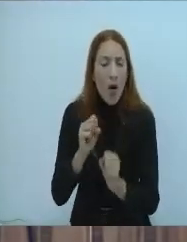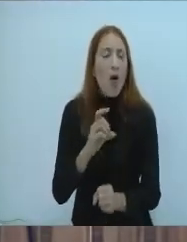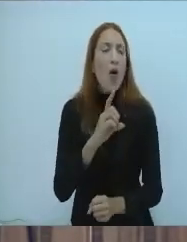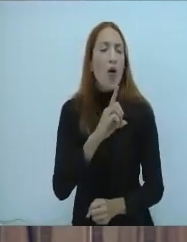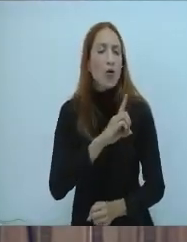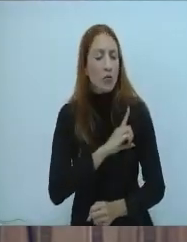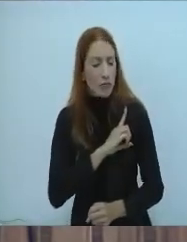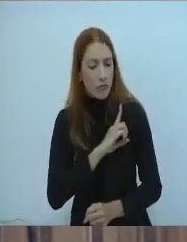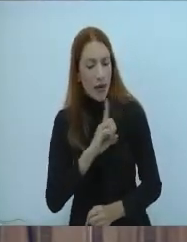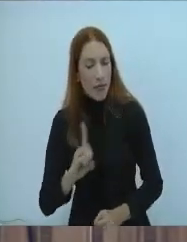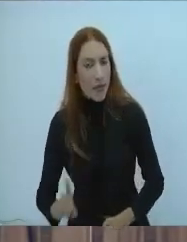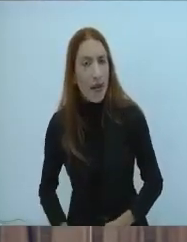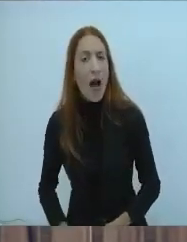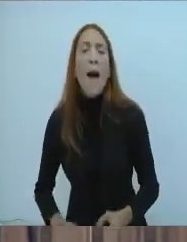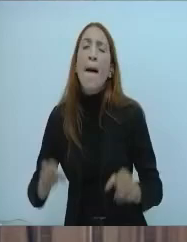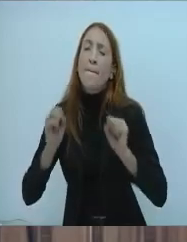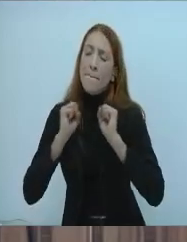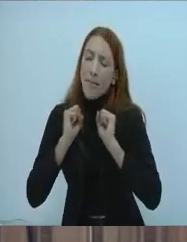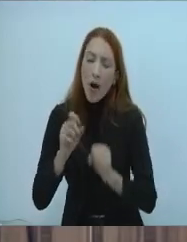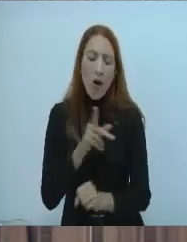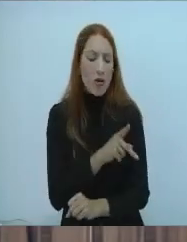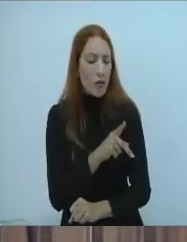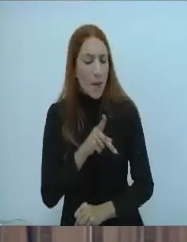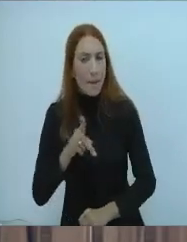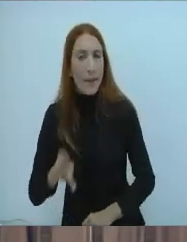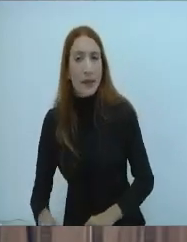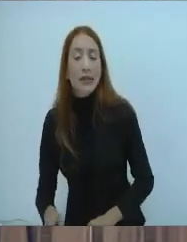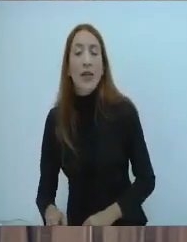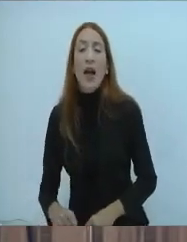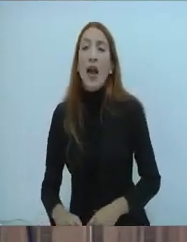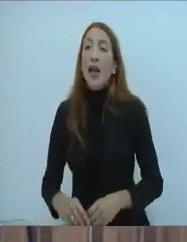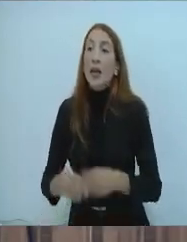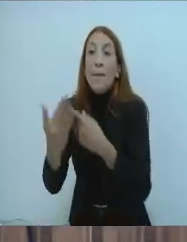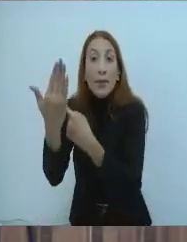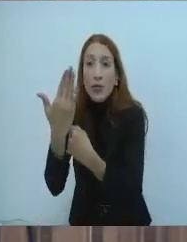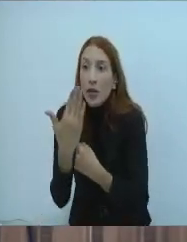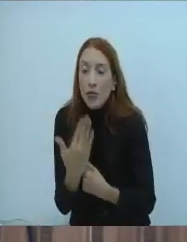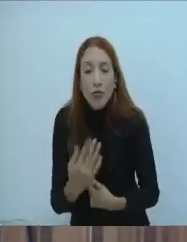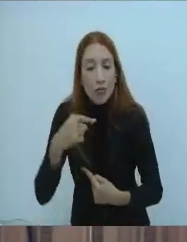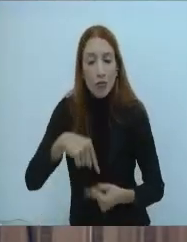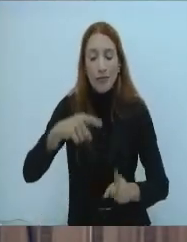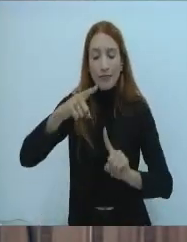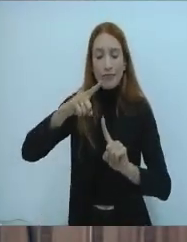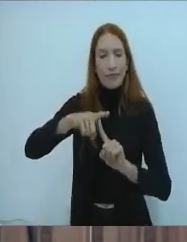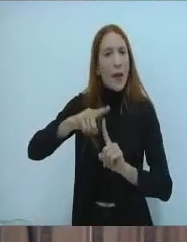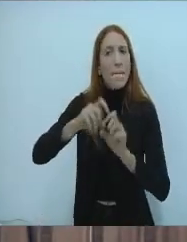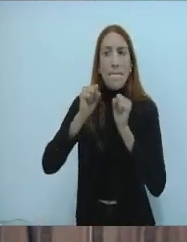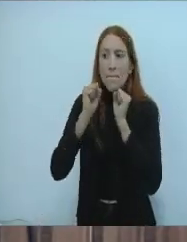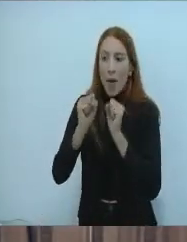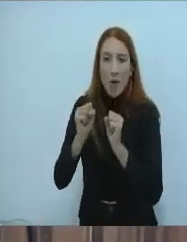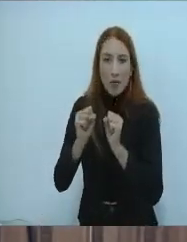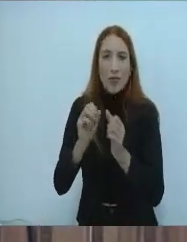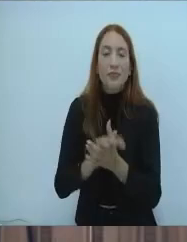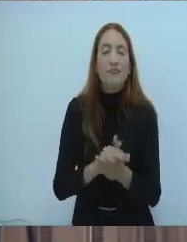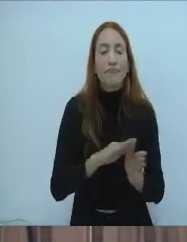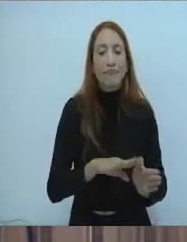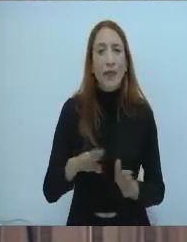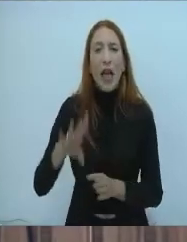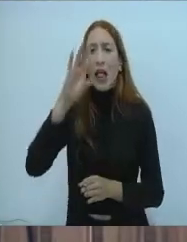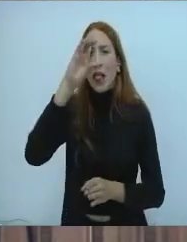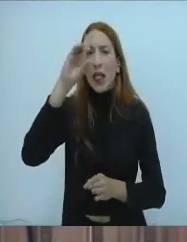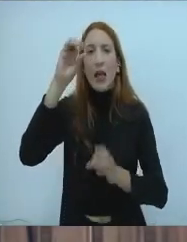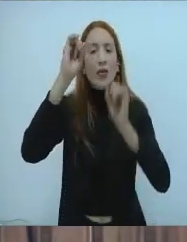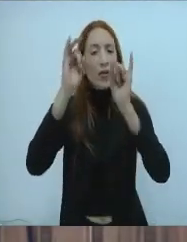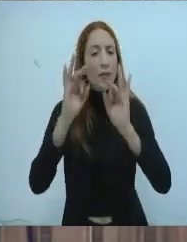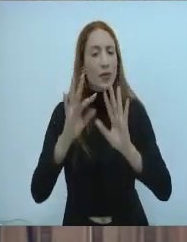pode ir até o governo federal e buscar recursos para ajudar a cidade de Teixeira de Freitas ao mais que Deus abençoe